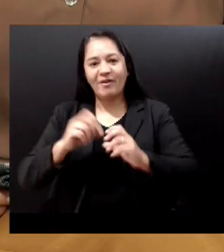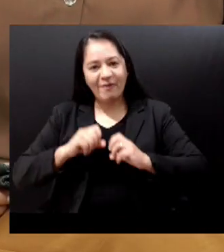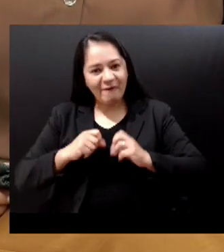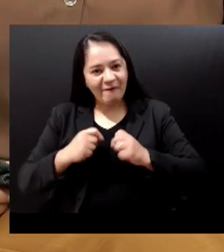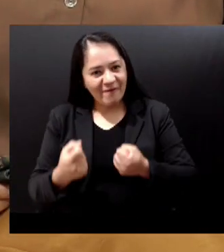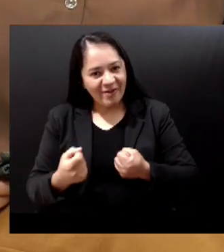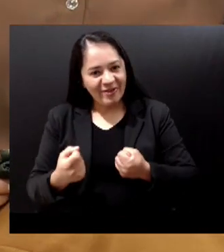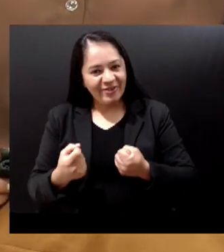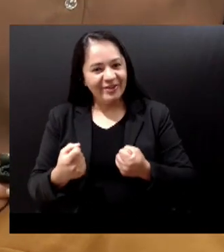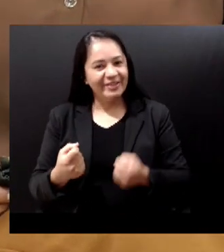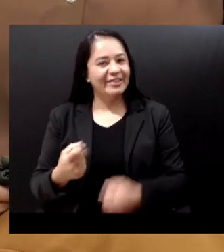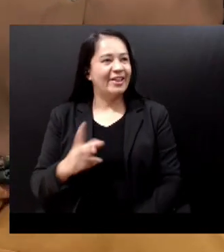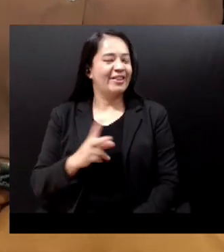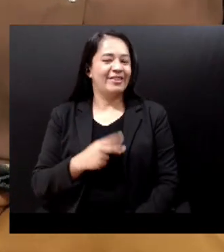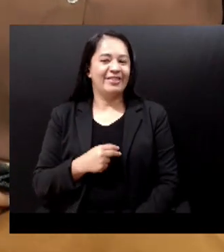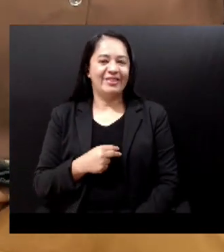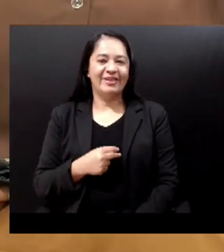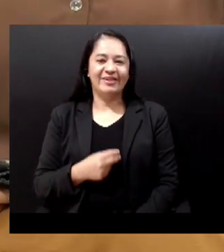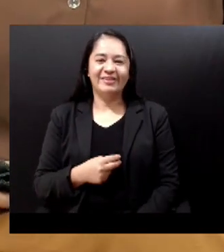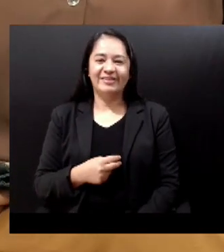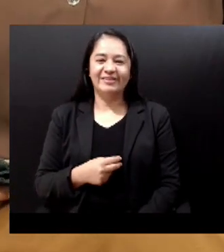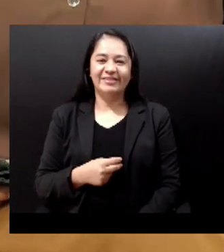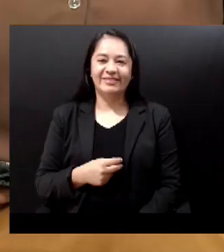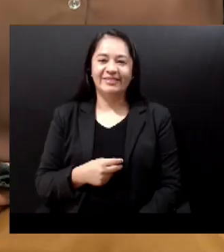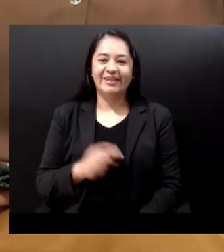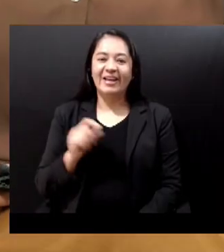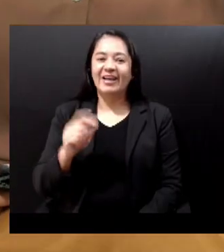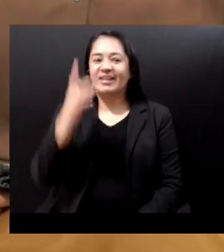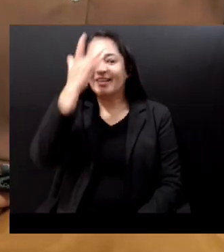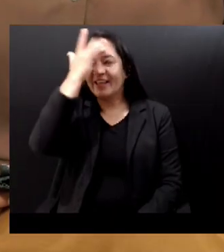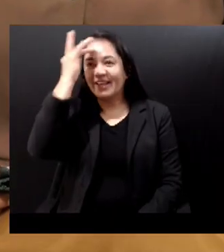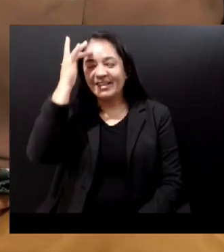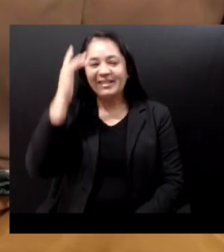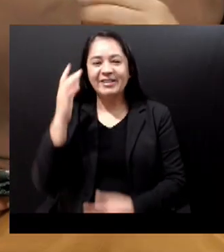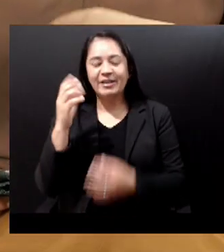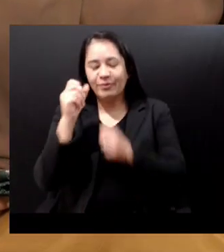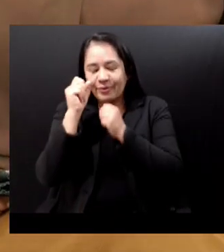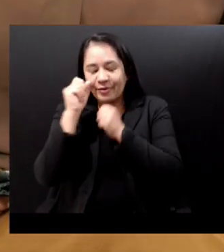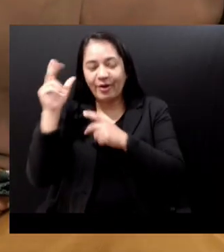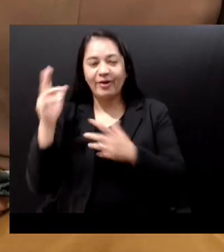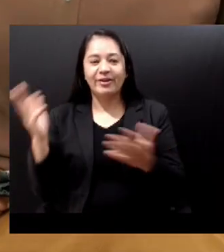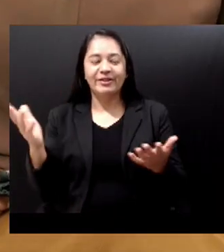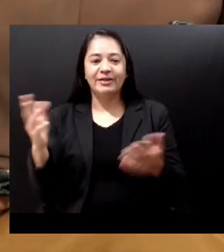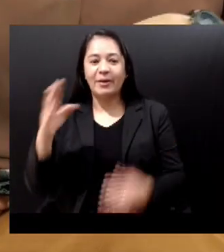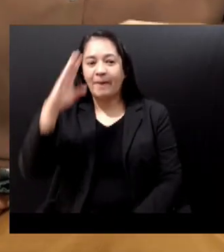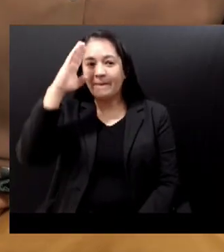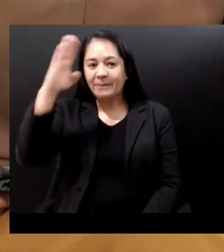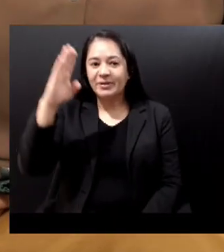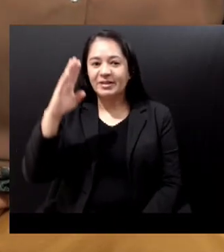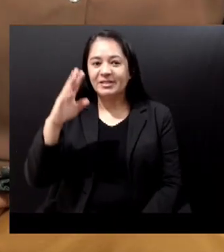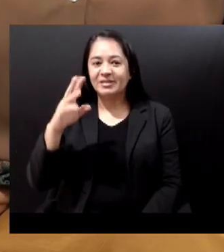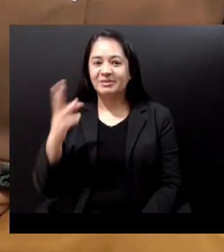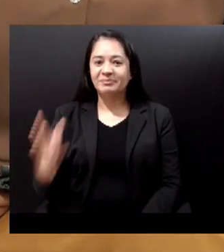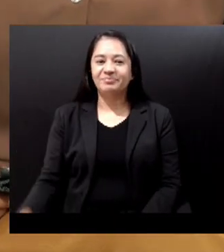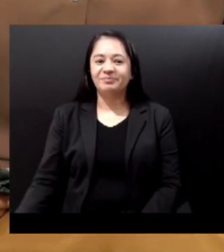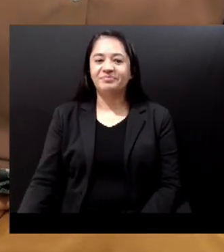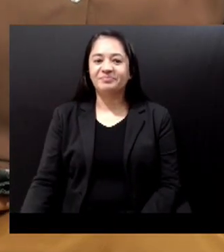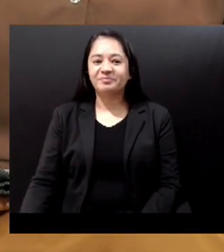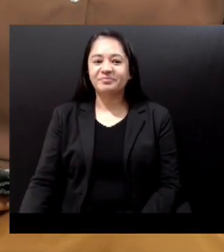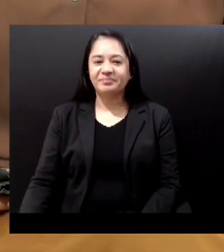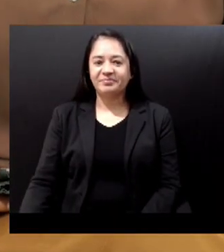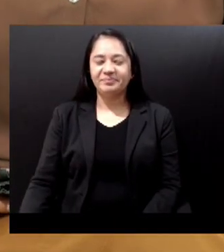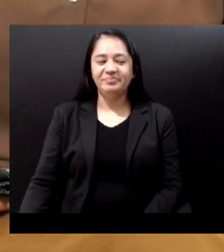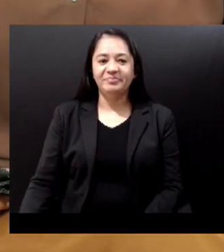Eita, quem é que acorda, É senhor? difícil, né, É é difícil, ainda difícil. mais quando a gente fala quão cedo ela tá acordando, né. Aham, Ainda mais nesse exatamente.